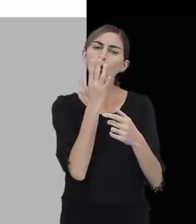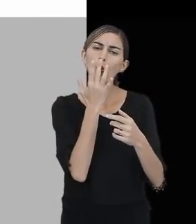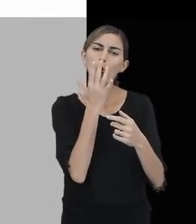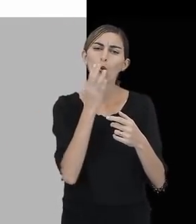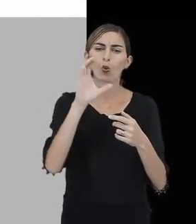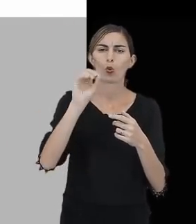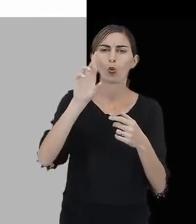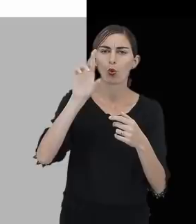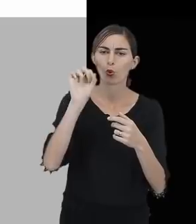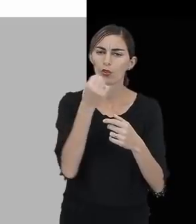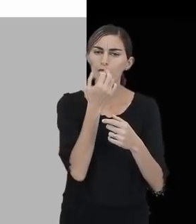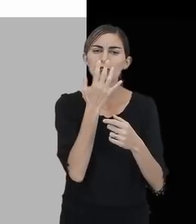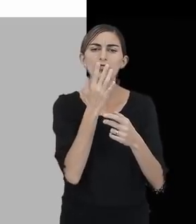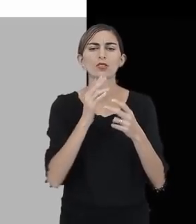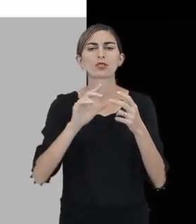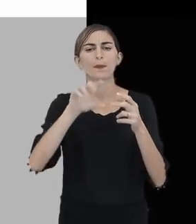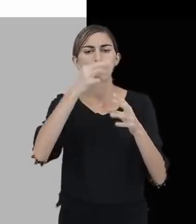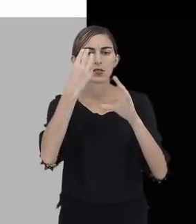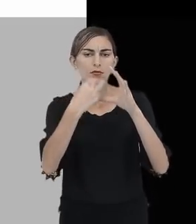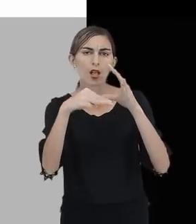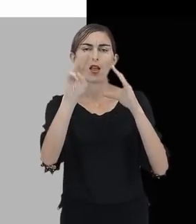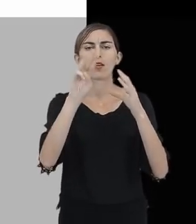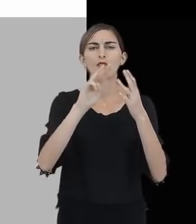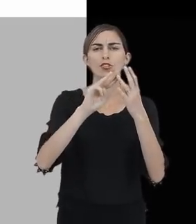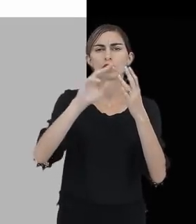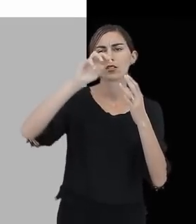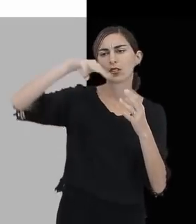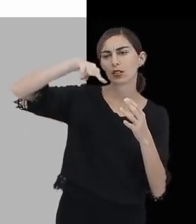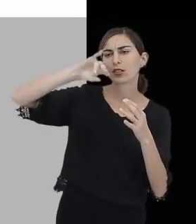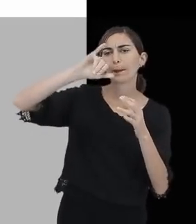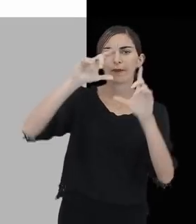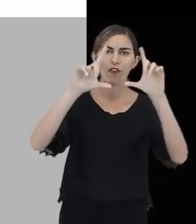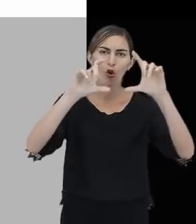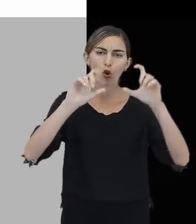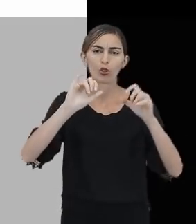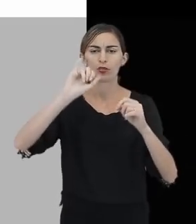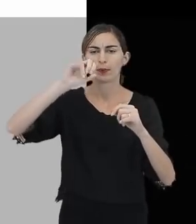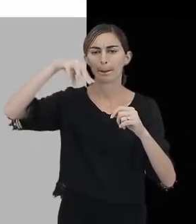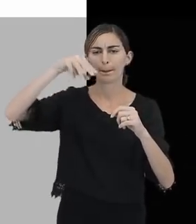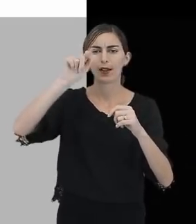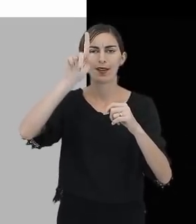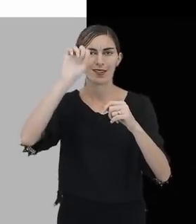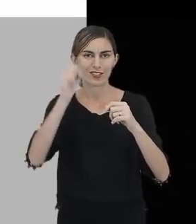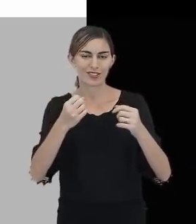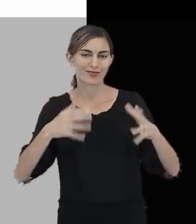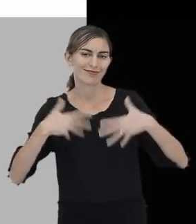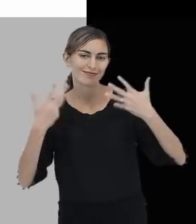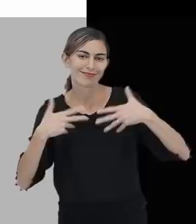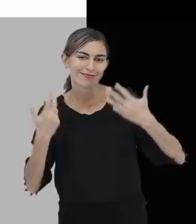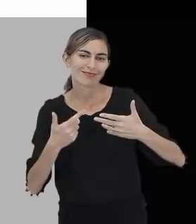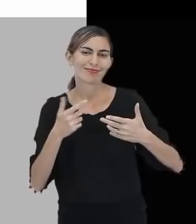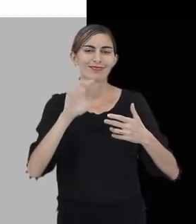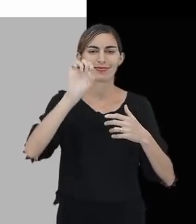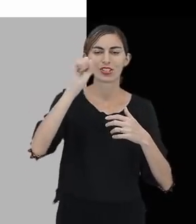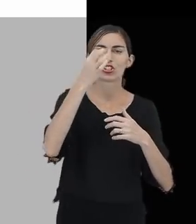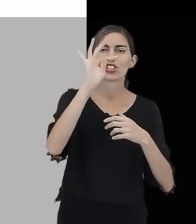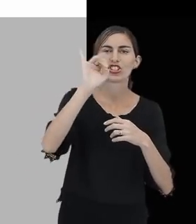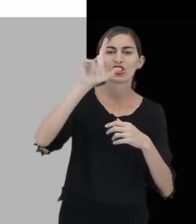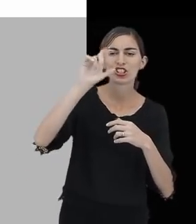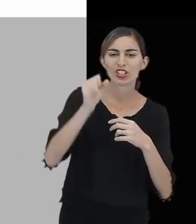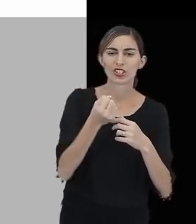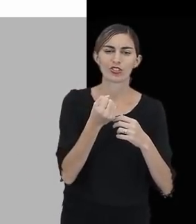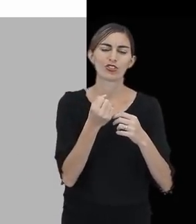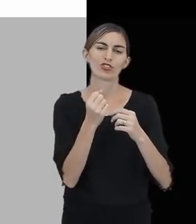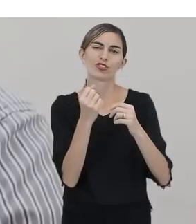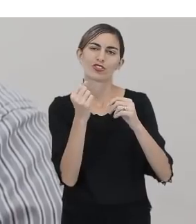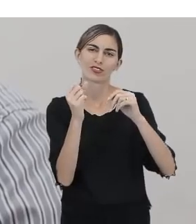cores, definição de cores, definição de mensagens, certo? Imagens, animações, estilos, layouts.